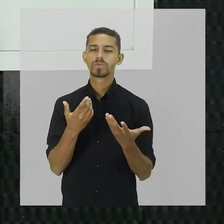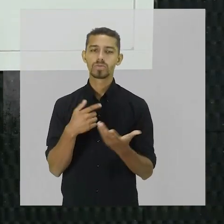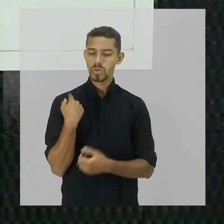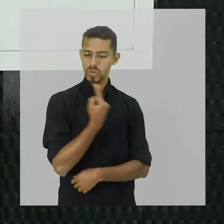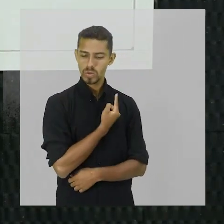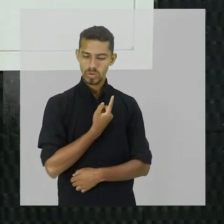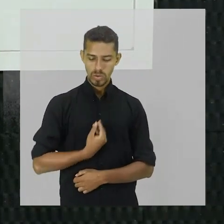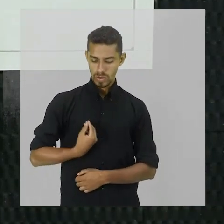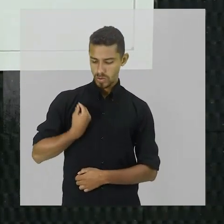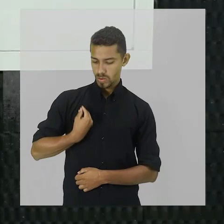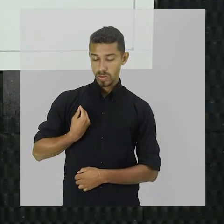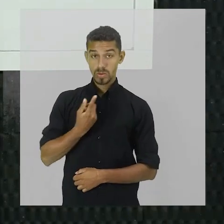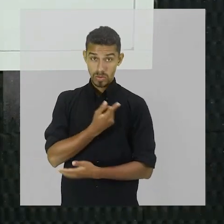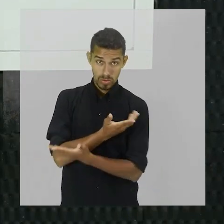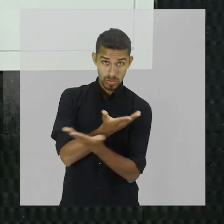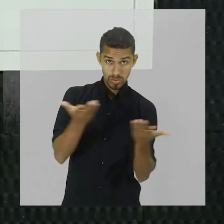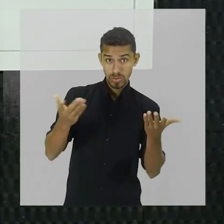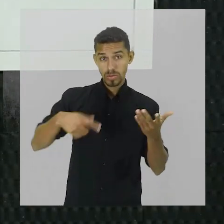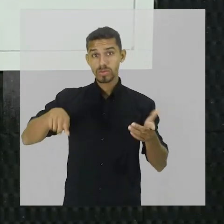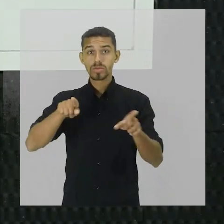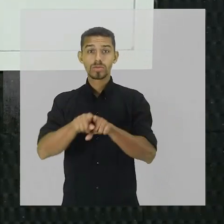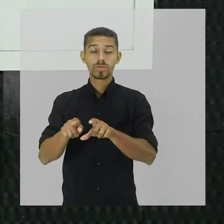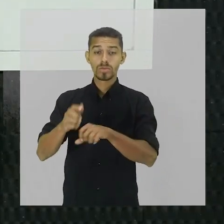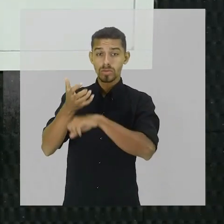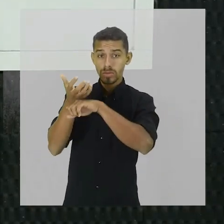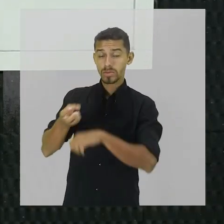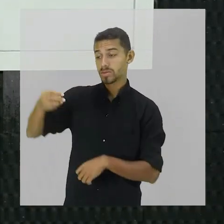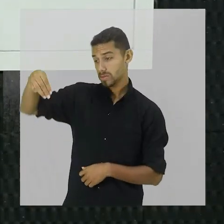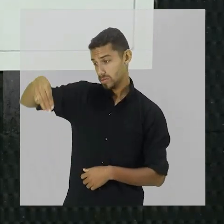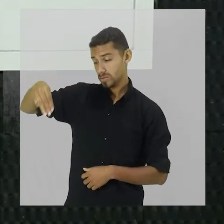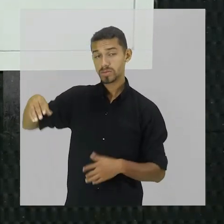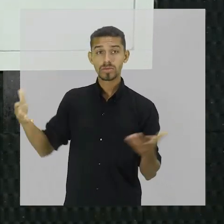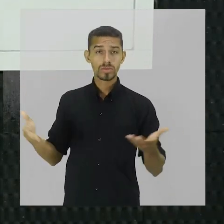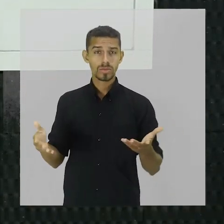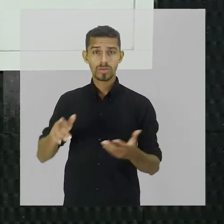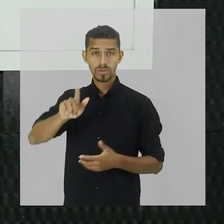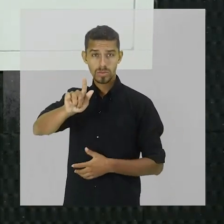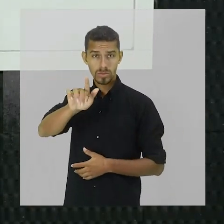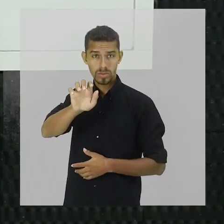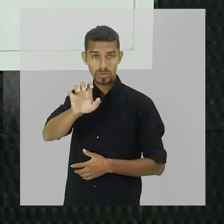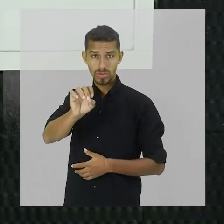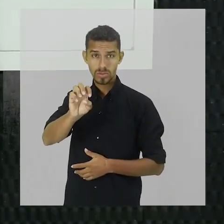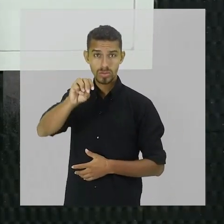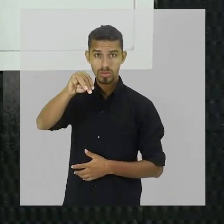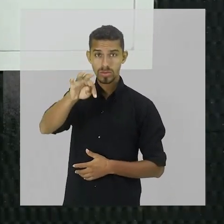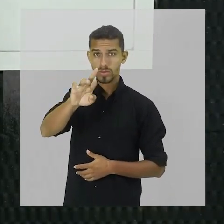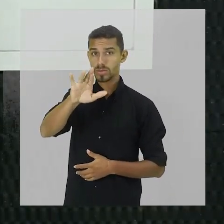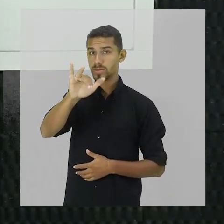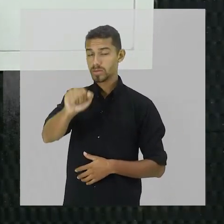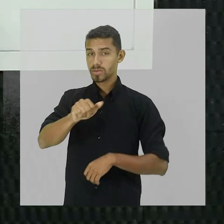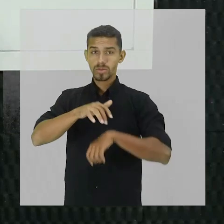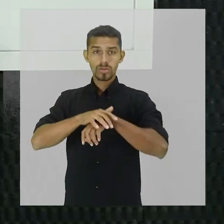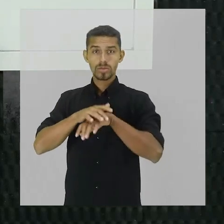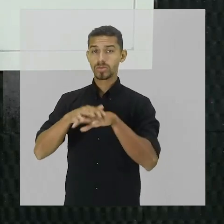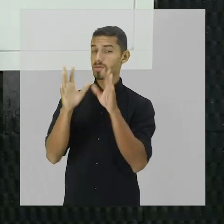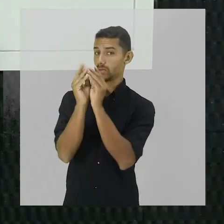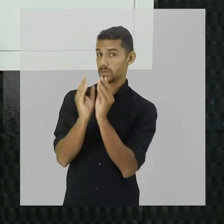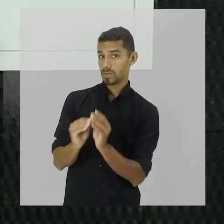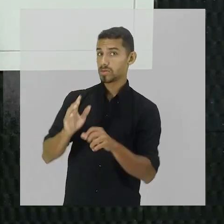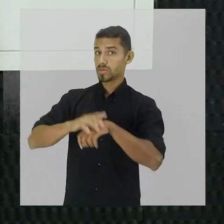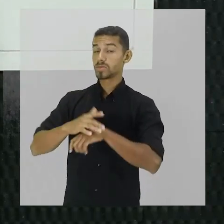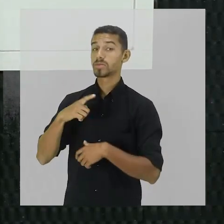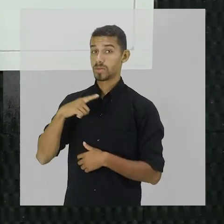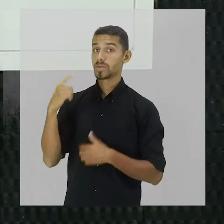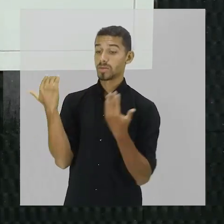para dar esse auxílio para vocês. Em matemática a gente está trabalhando agora a parte de geometria espacial, que é um conteúdo que cai tanto